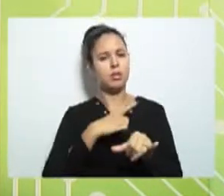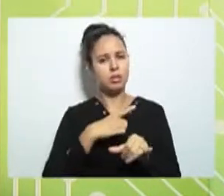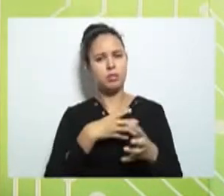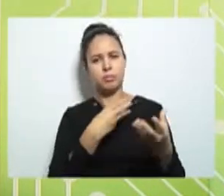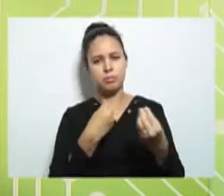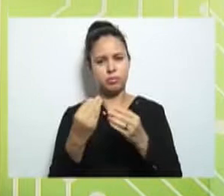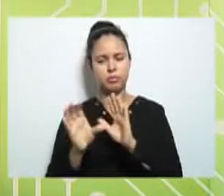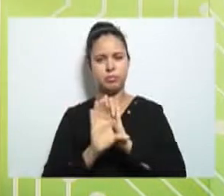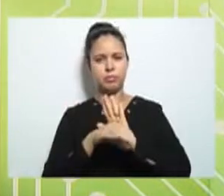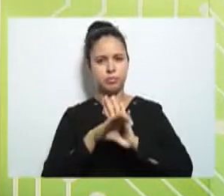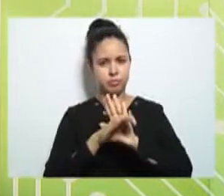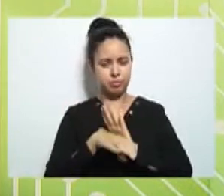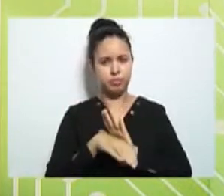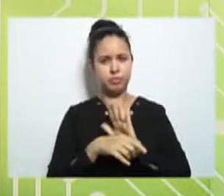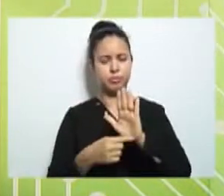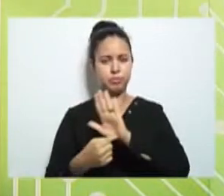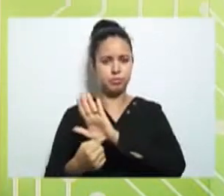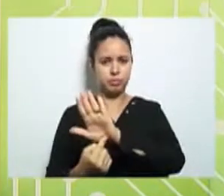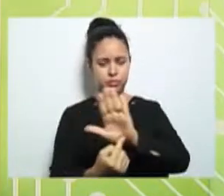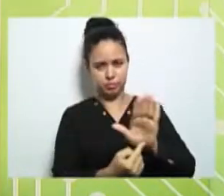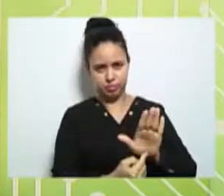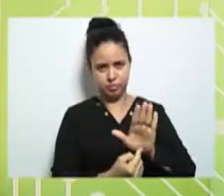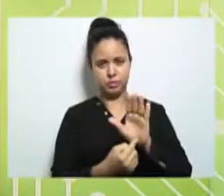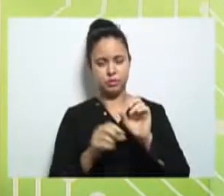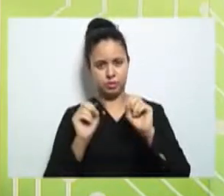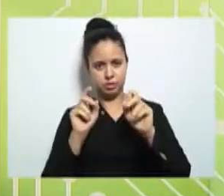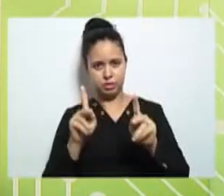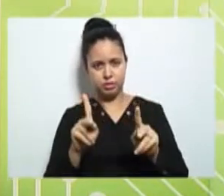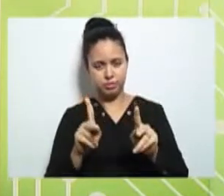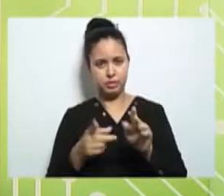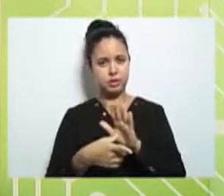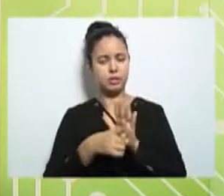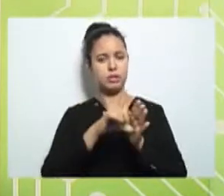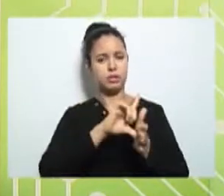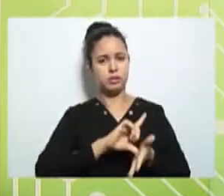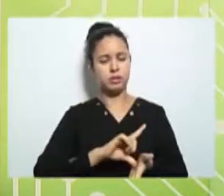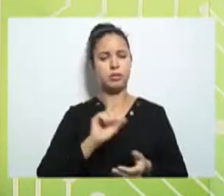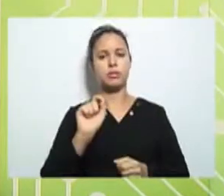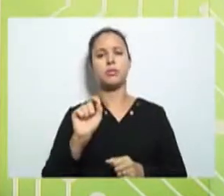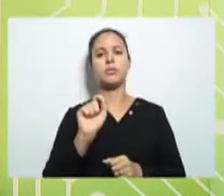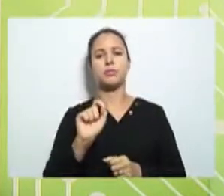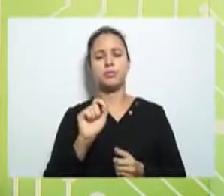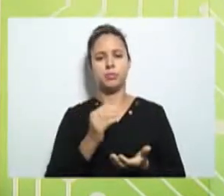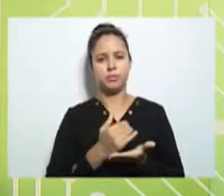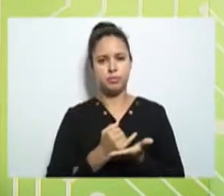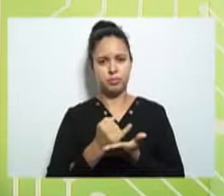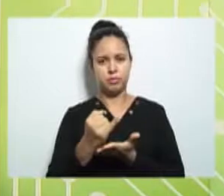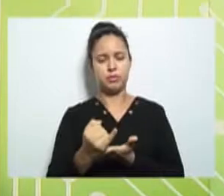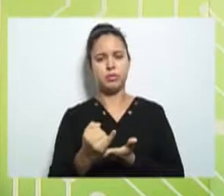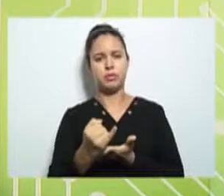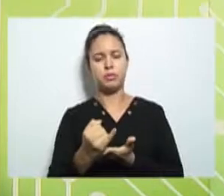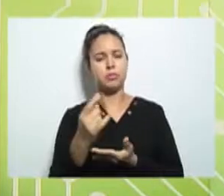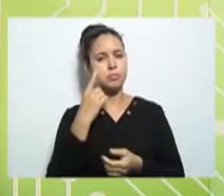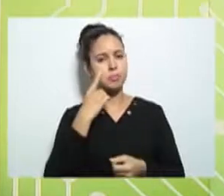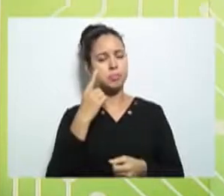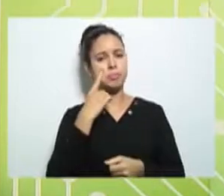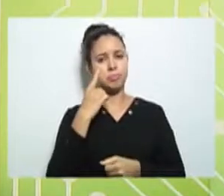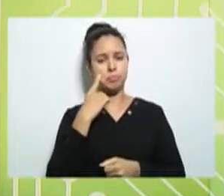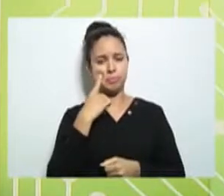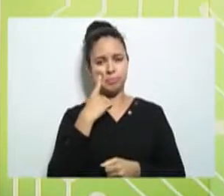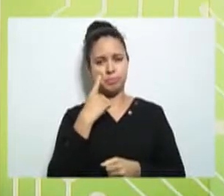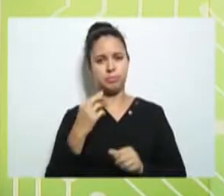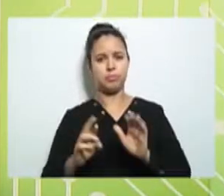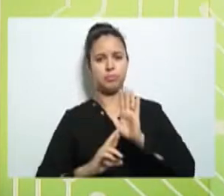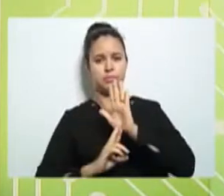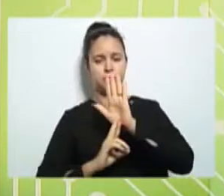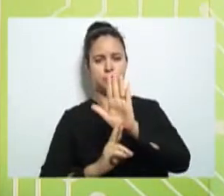para vocês e um com a revisão, tá bom? Então, antes, né, da gente iniciar a nossa aula, a gente vai aqui fazer algumas pequenas